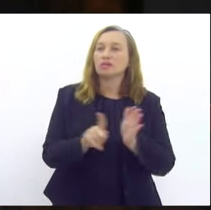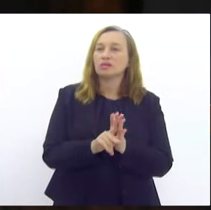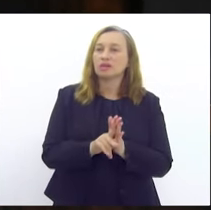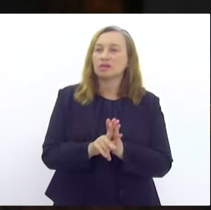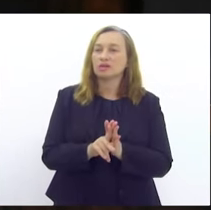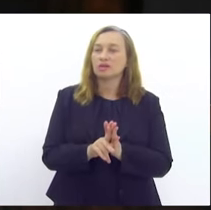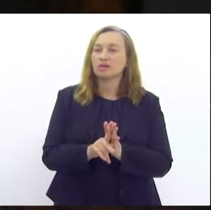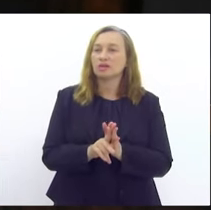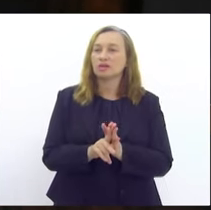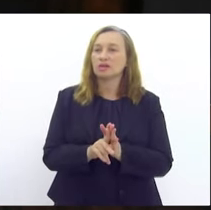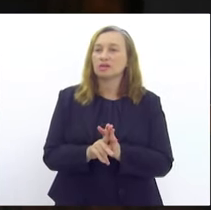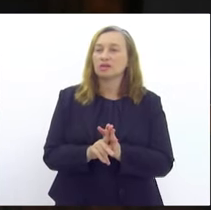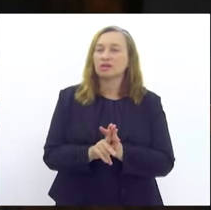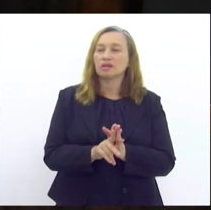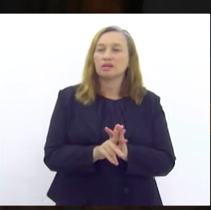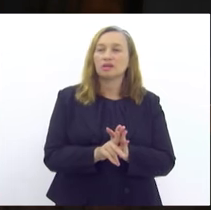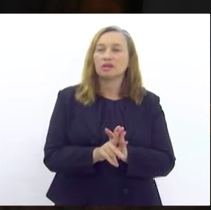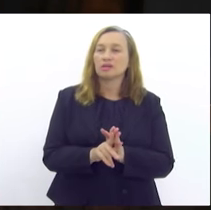projeto